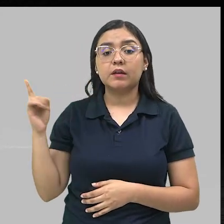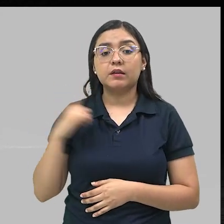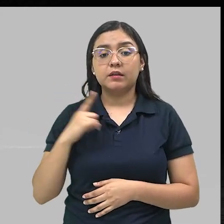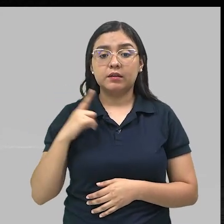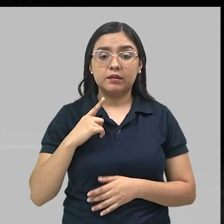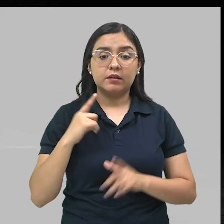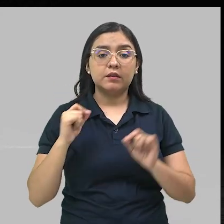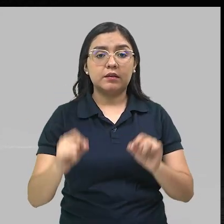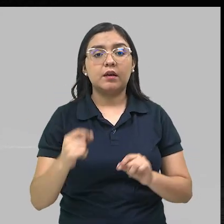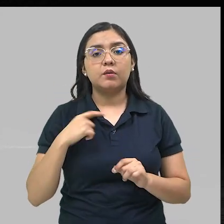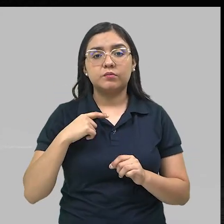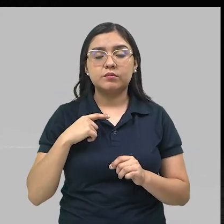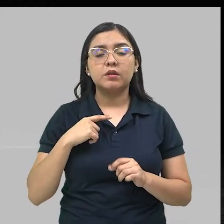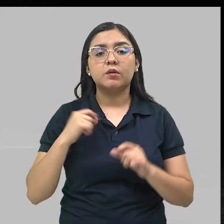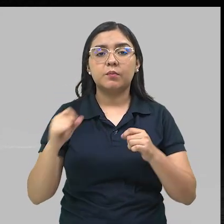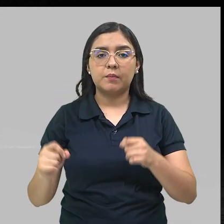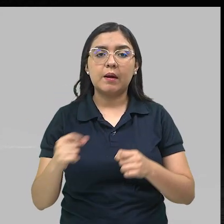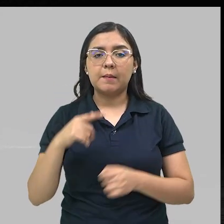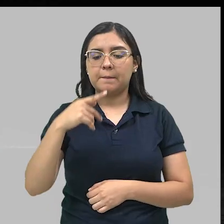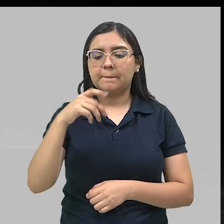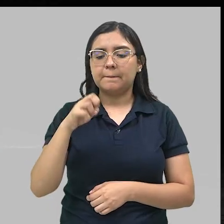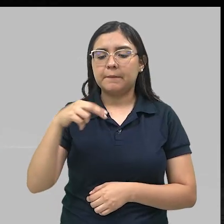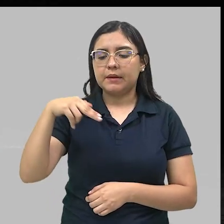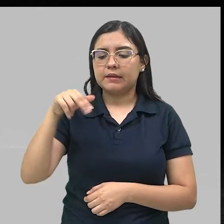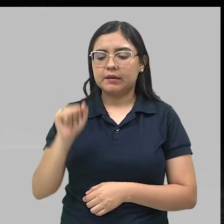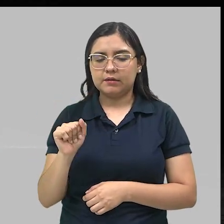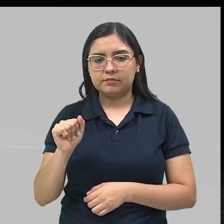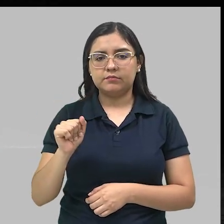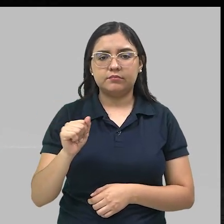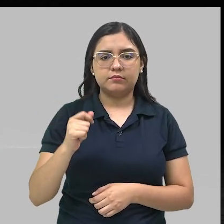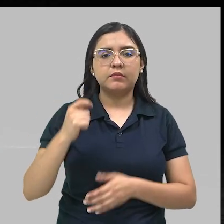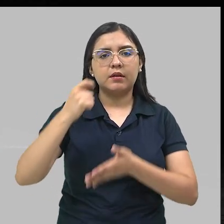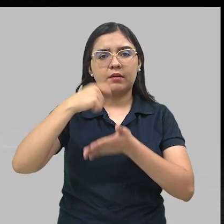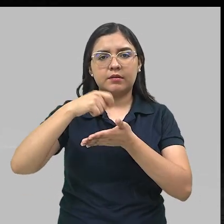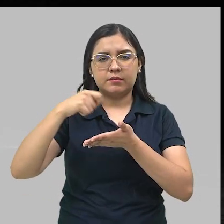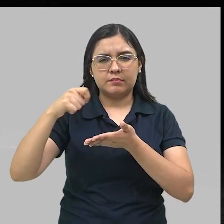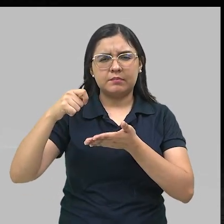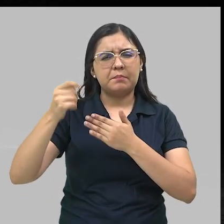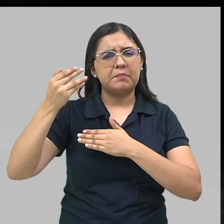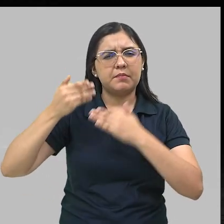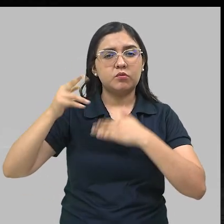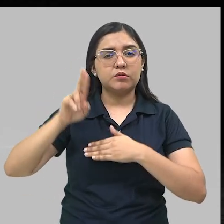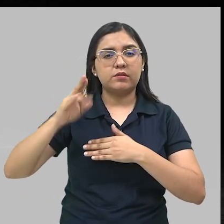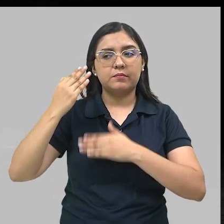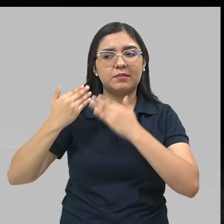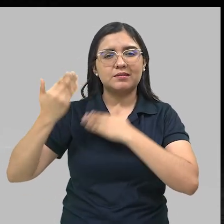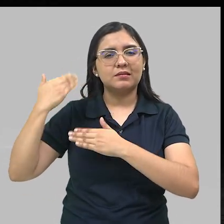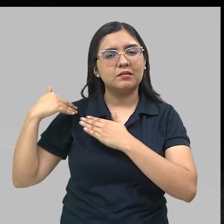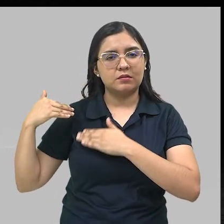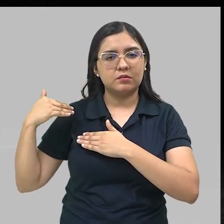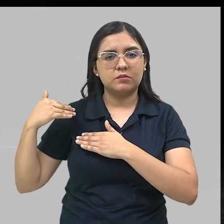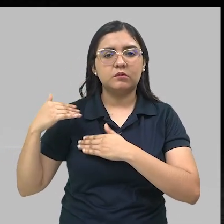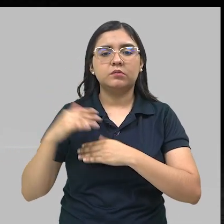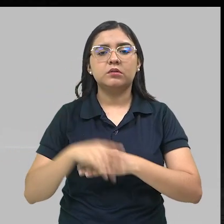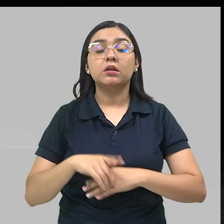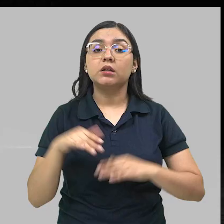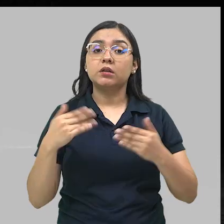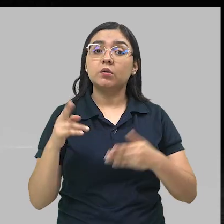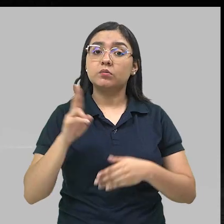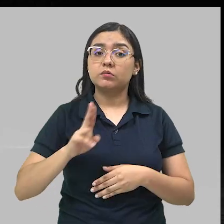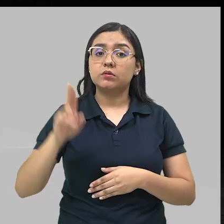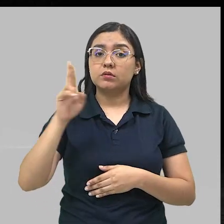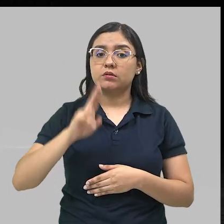escrita da pena. Então, aqui nós temos aquele tipo de caneta antiga. Então, se